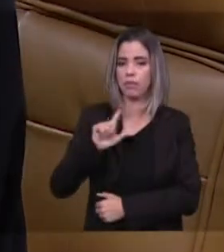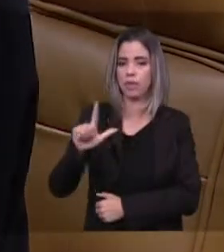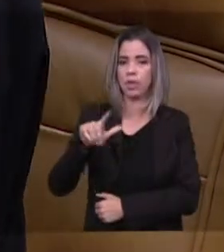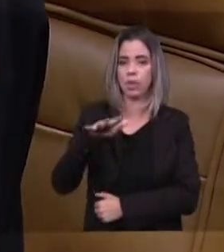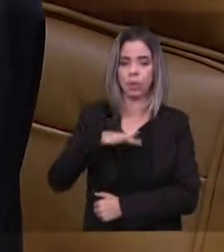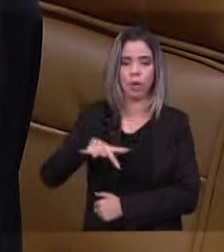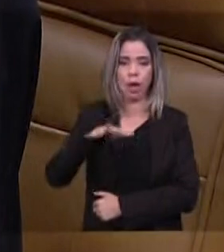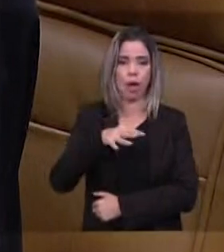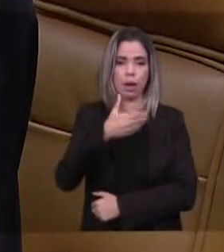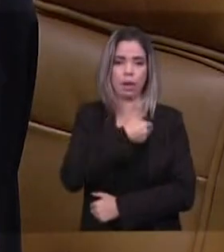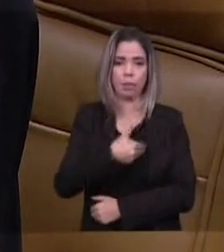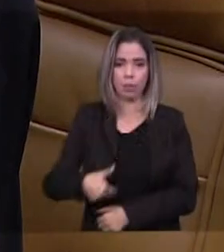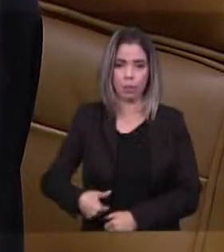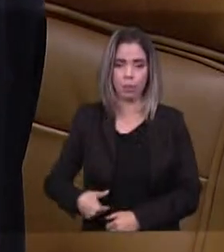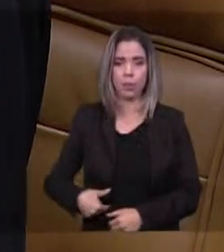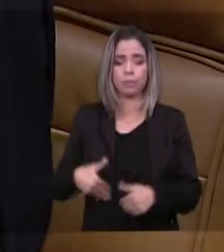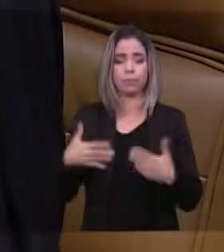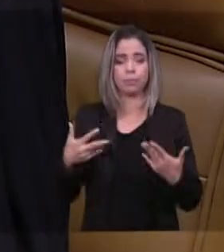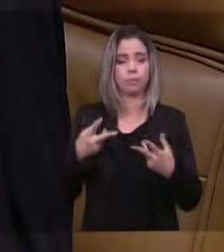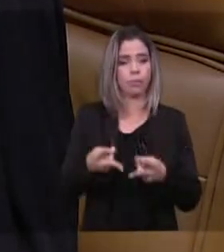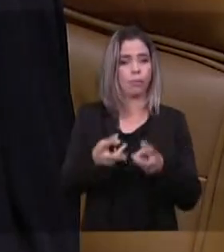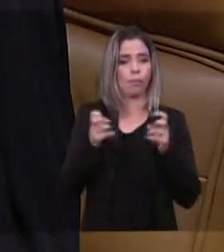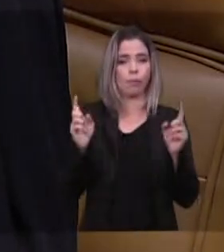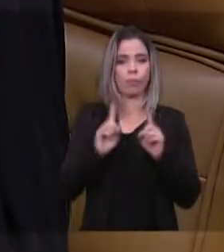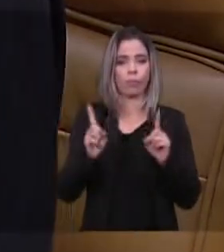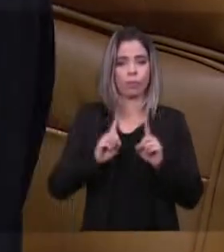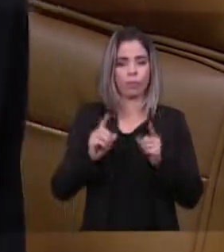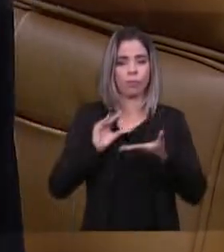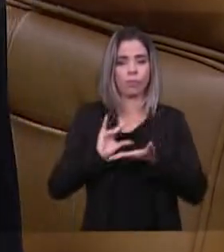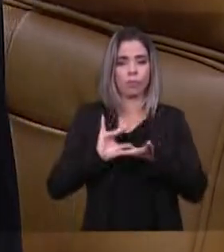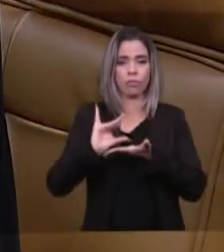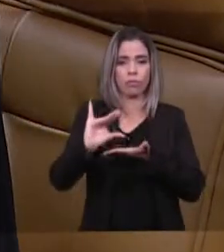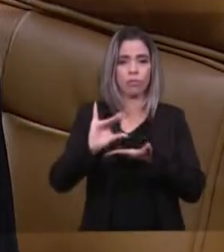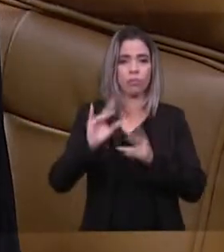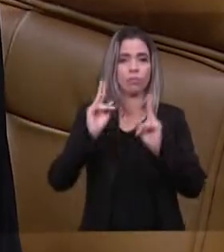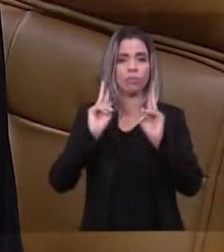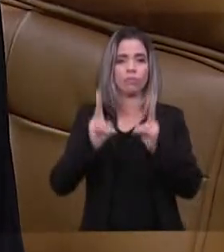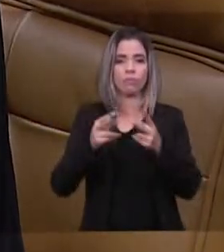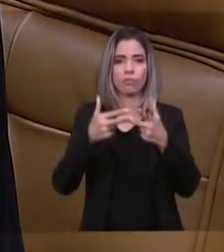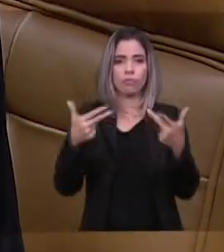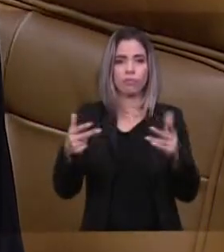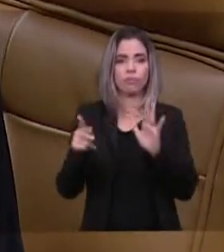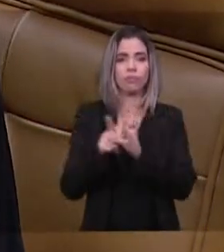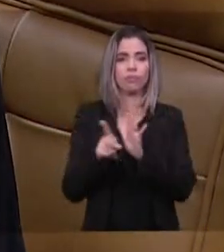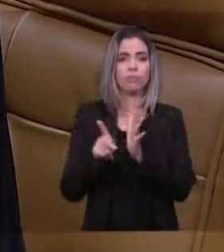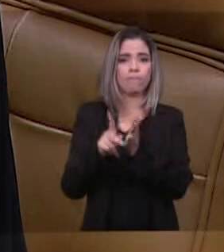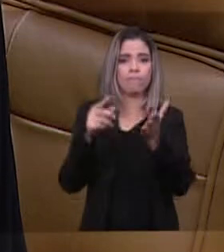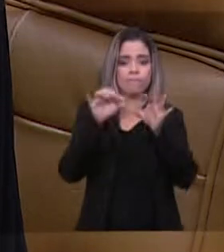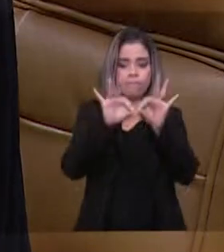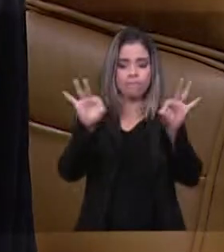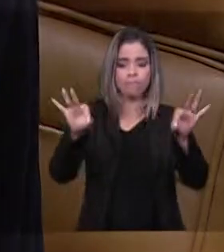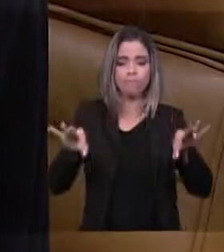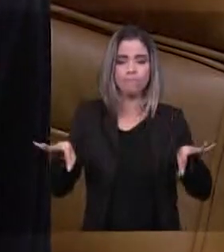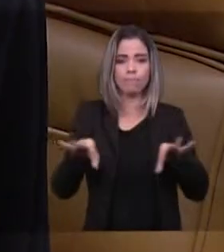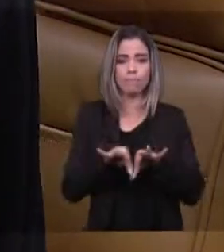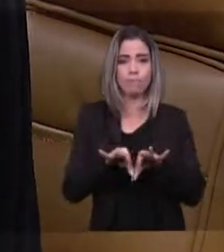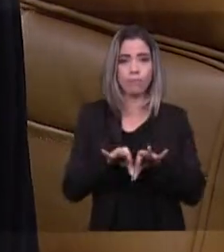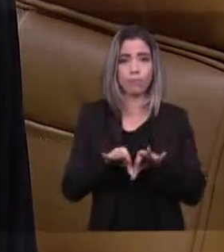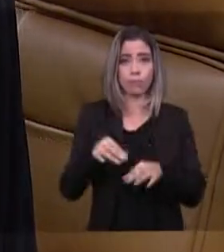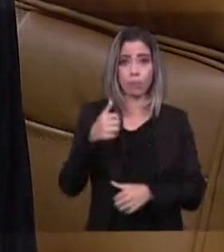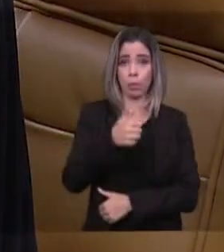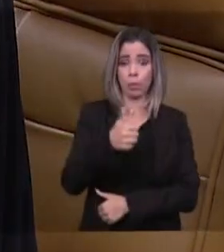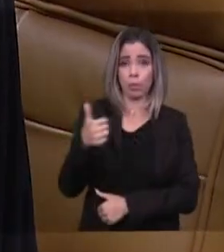não sendo possível a aferição da indenização no mesmo procedimento de demarcação. Item